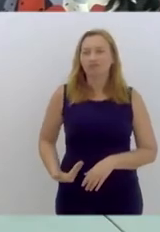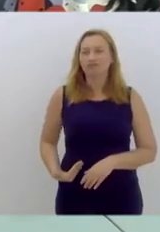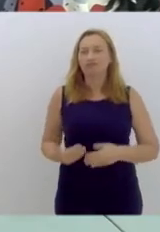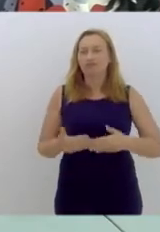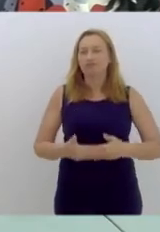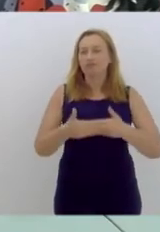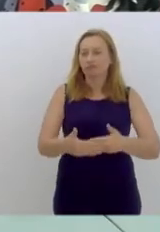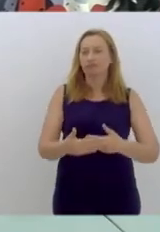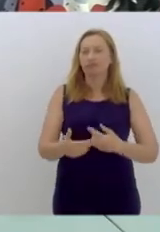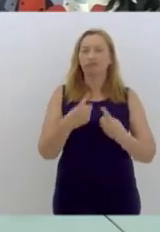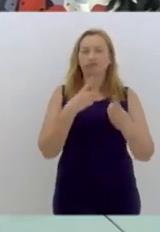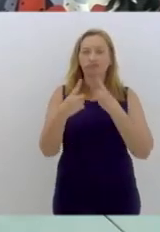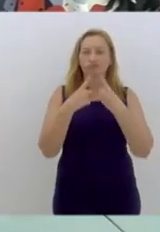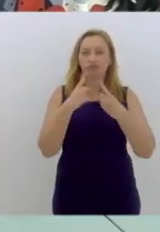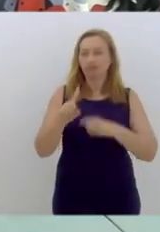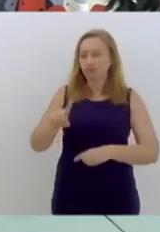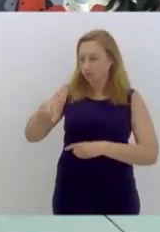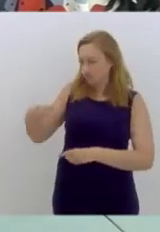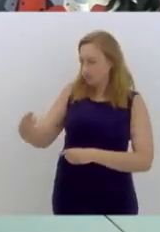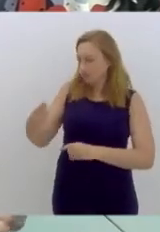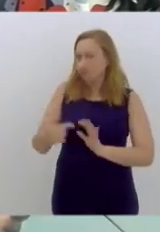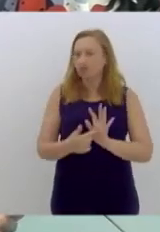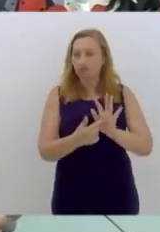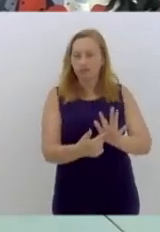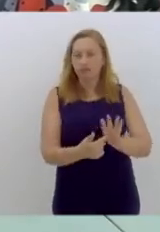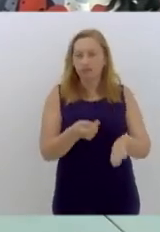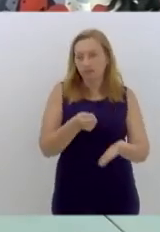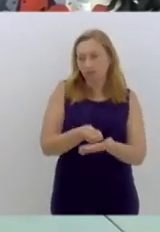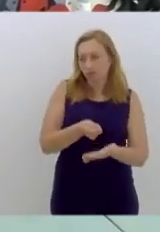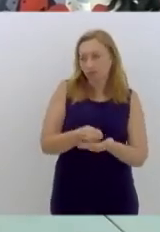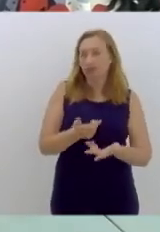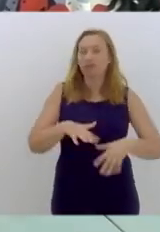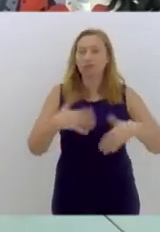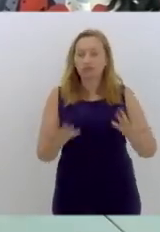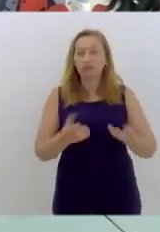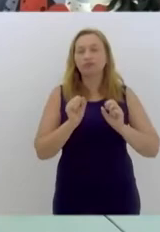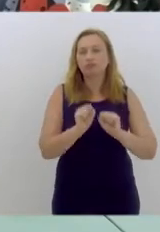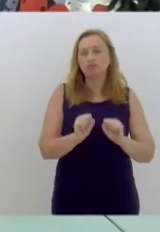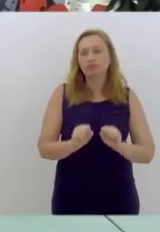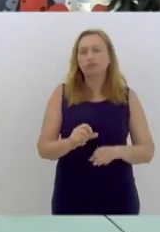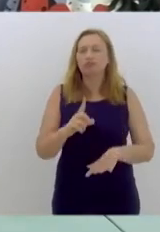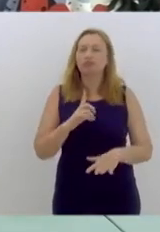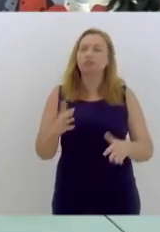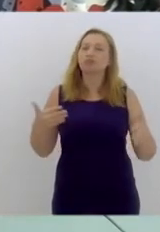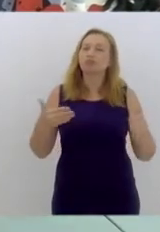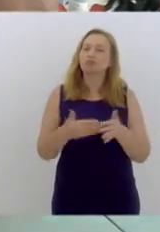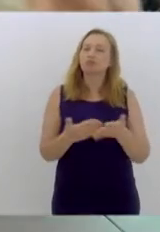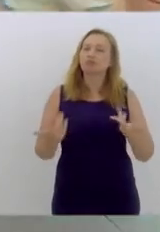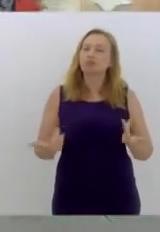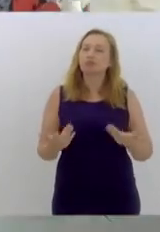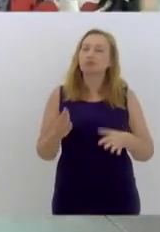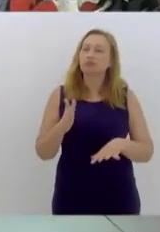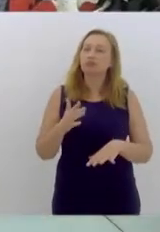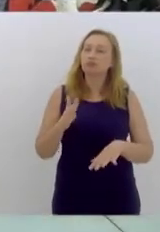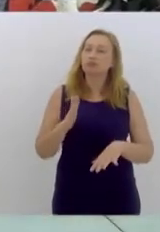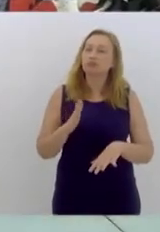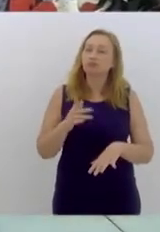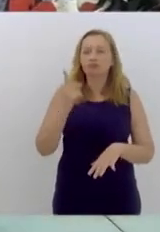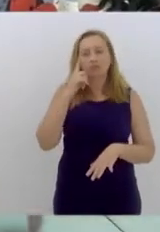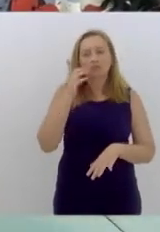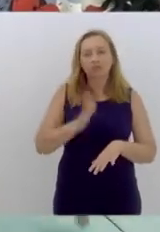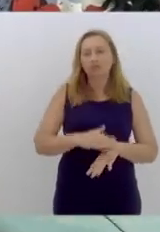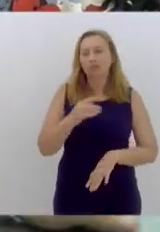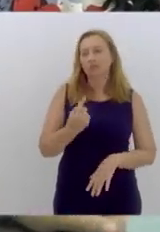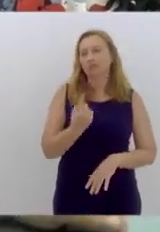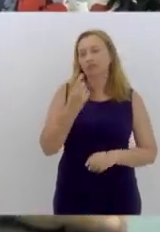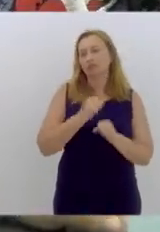numa discussão que depois se mostrou obrigatória. Então, a gente pode até remeter a mais do que um ano. Eu apresentei